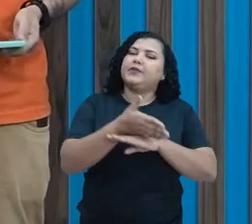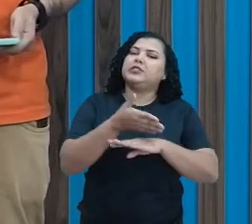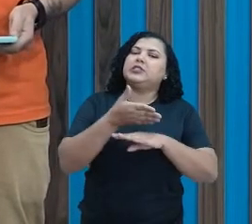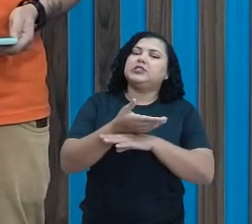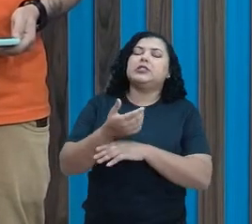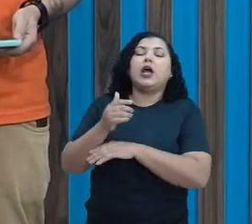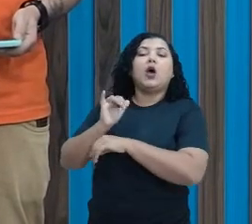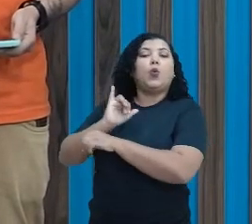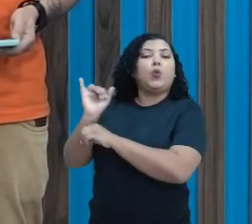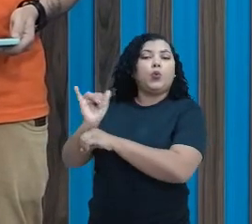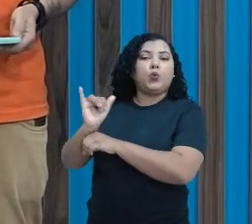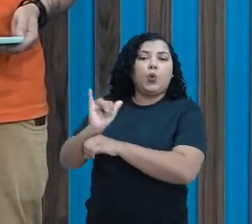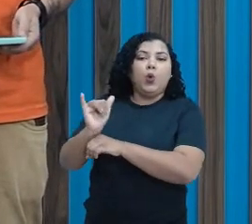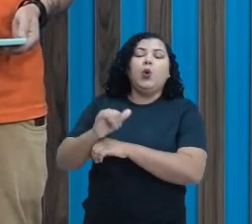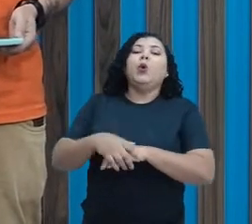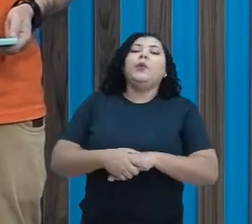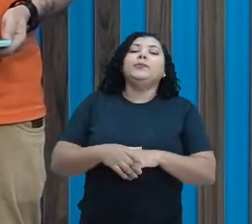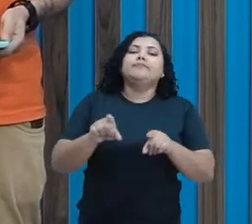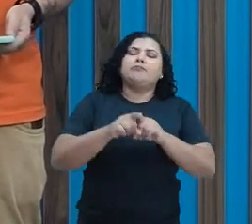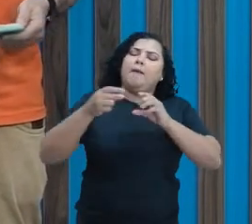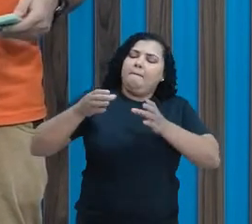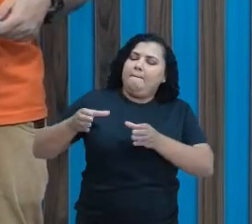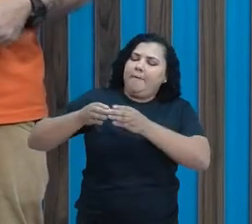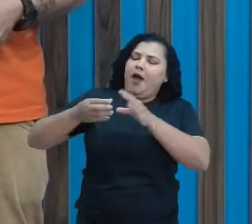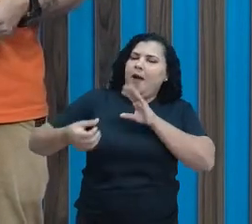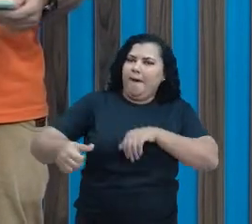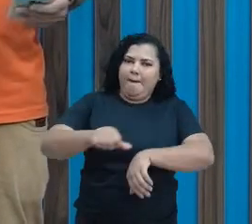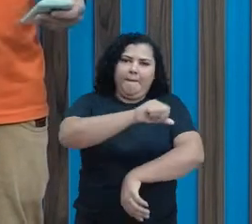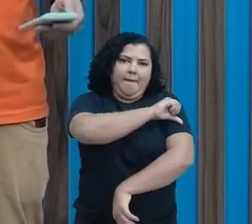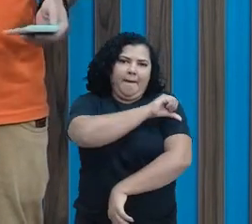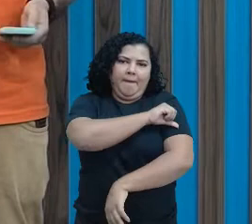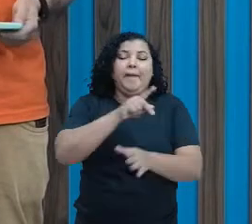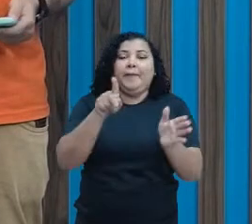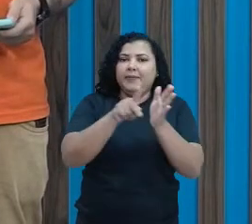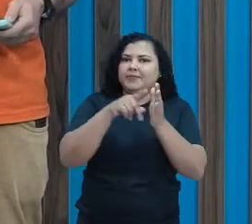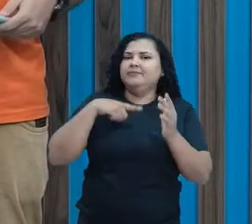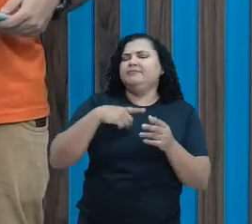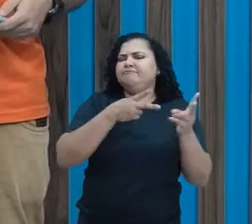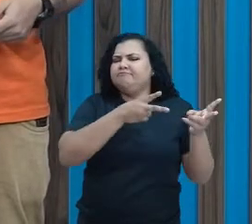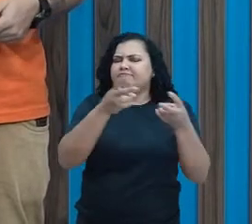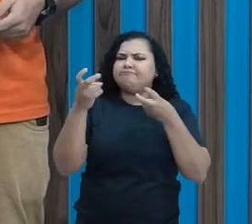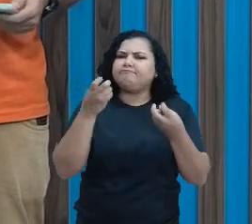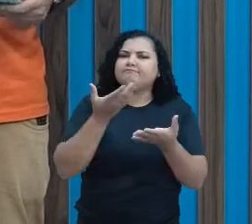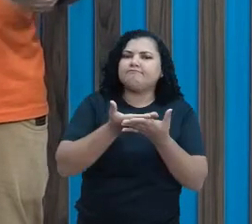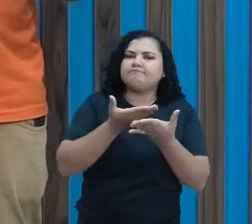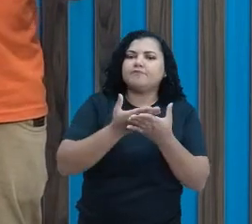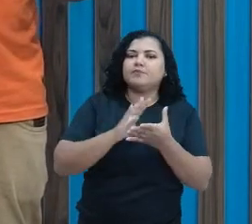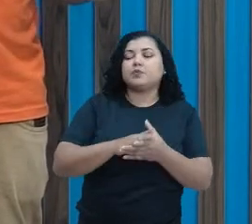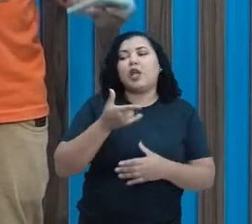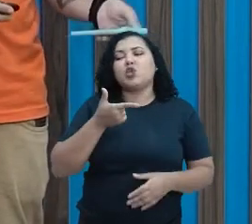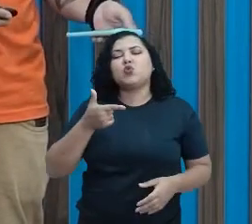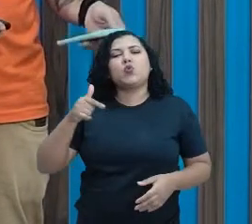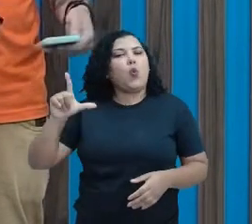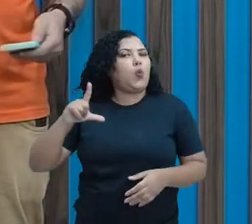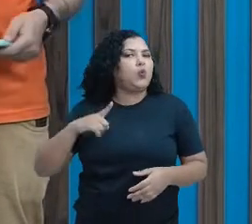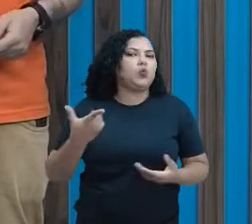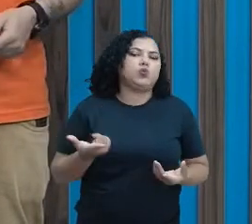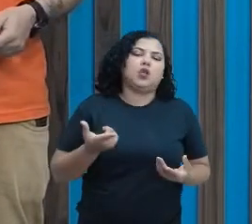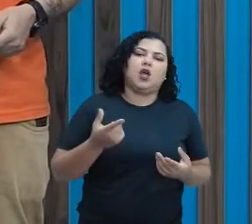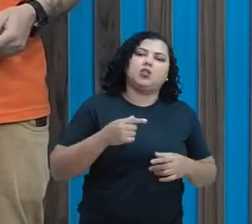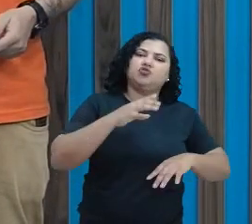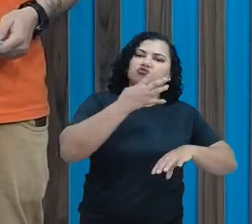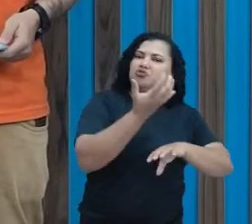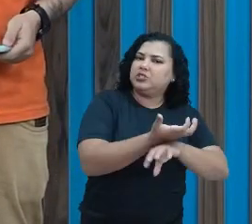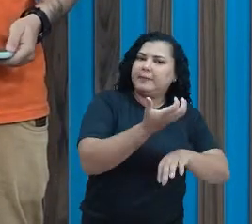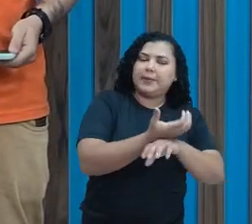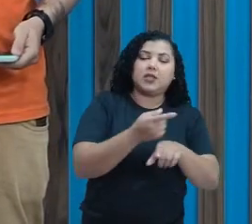canal no YouTube, você pode ir lá na playlist do nono ano, dar uma olhada nas aulas, dar uma olhada em outras matérias, uma olhada em